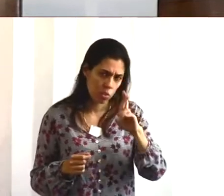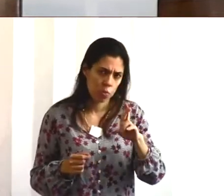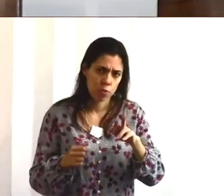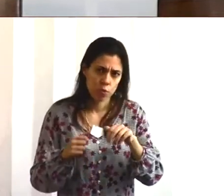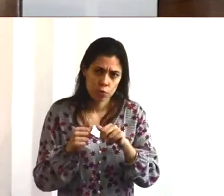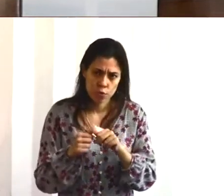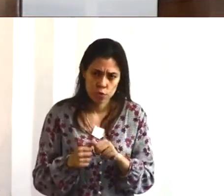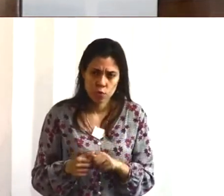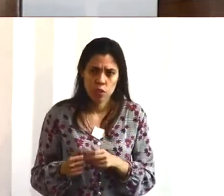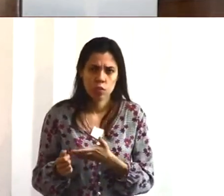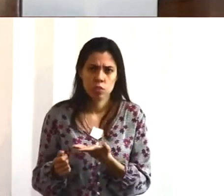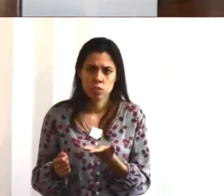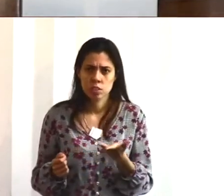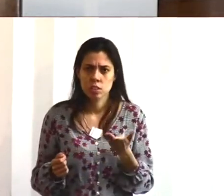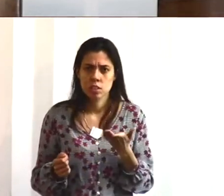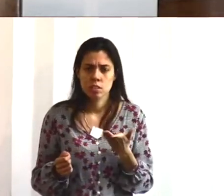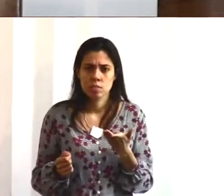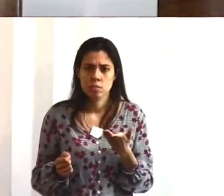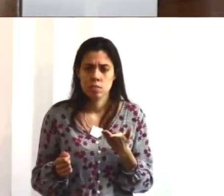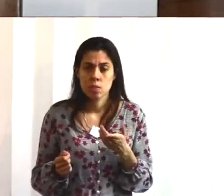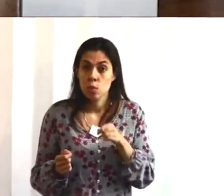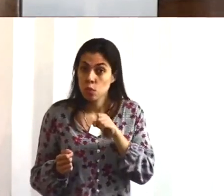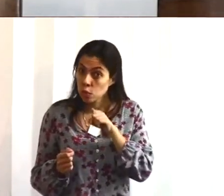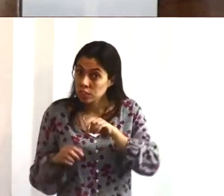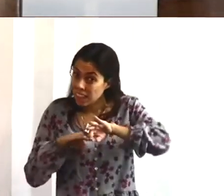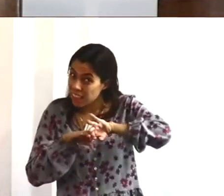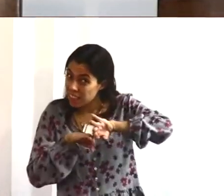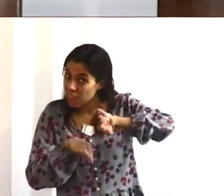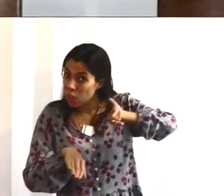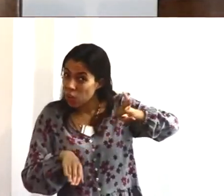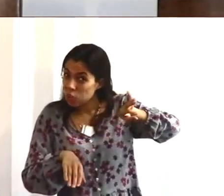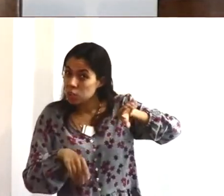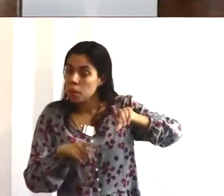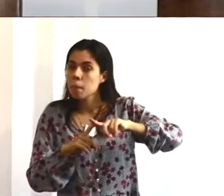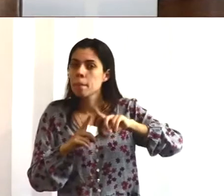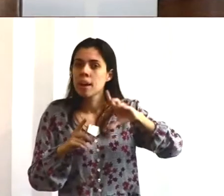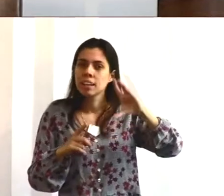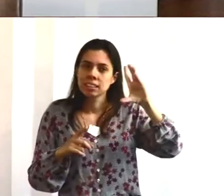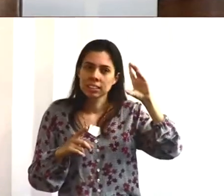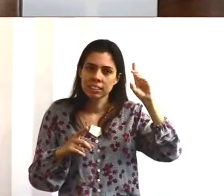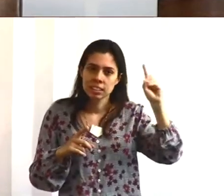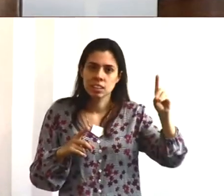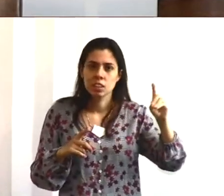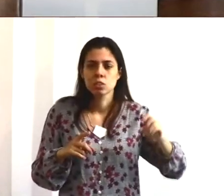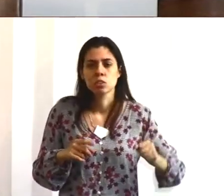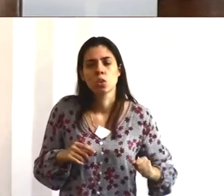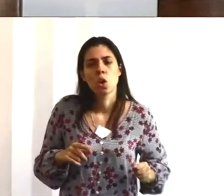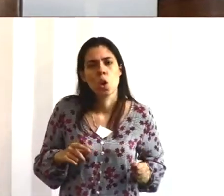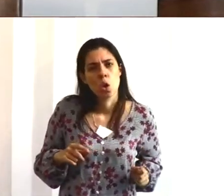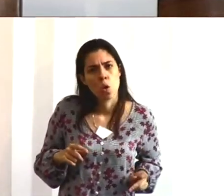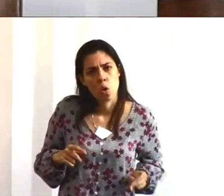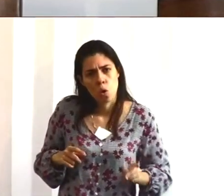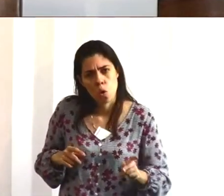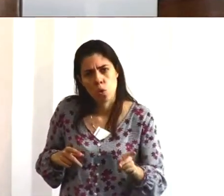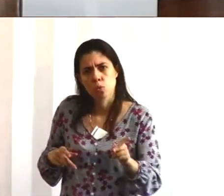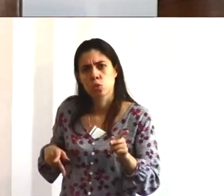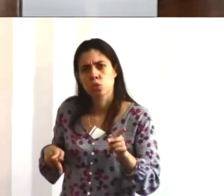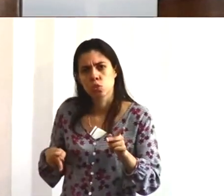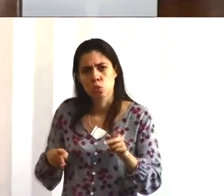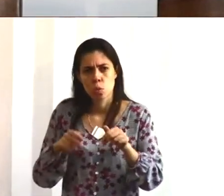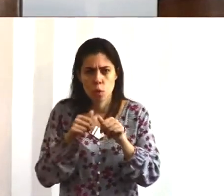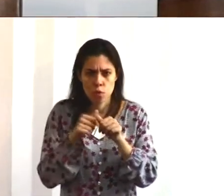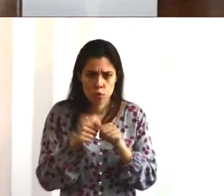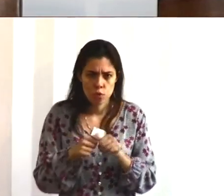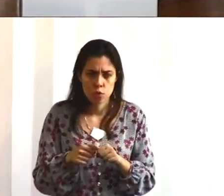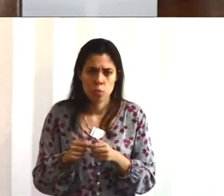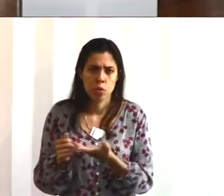Talvez você que se afastou dele, mas Ele permanece cuidando de você. E